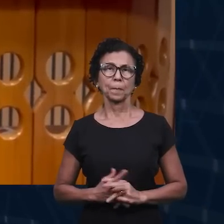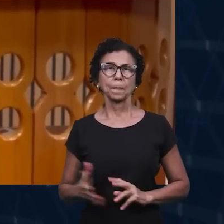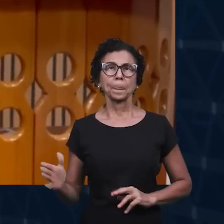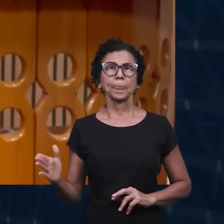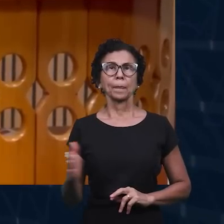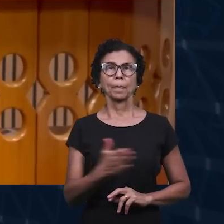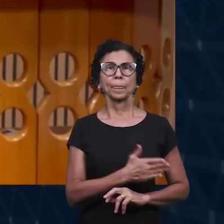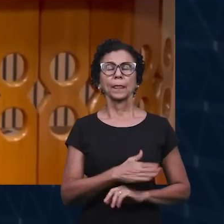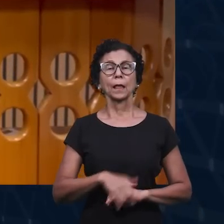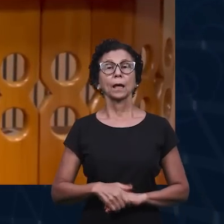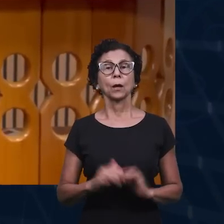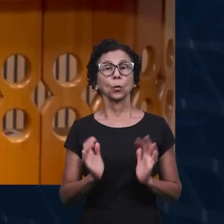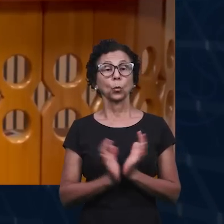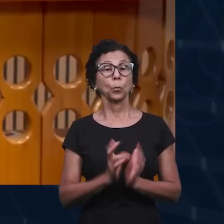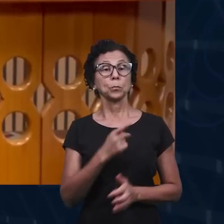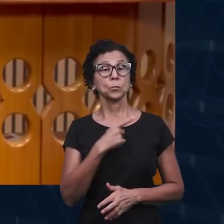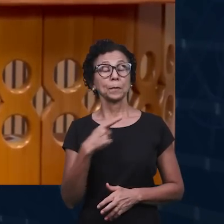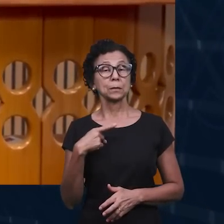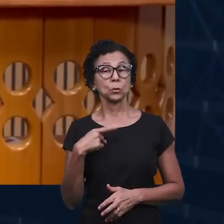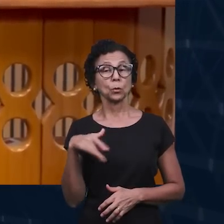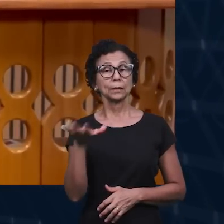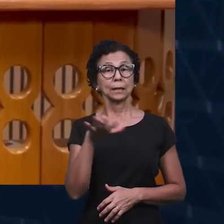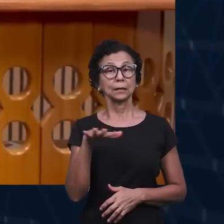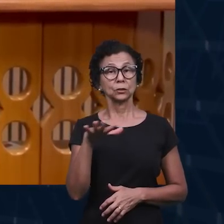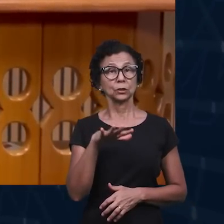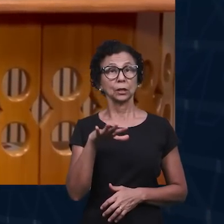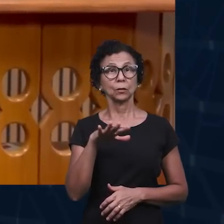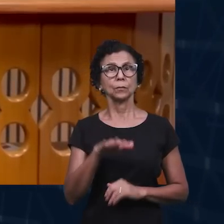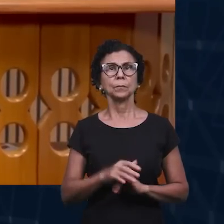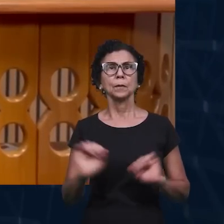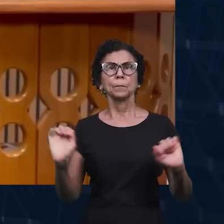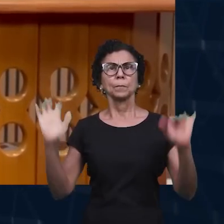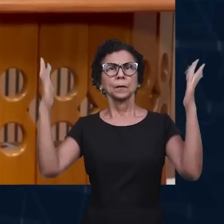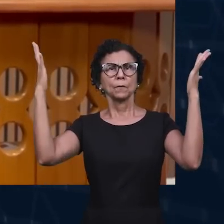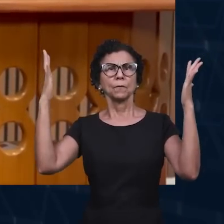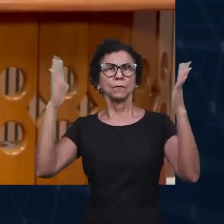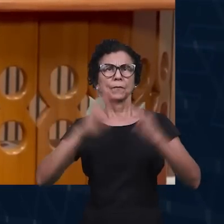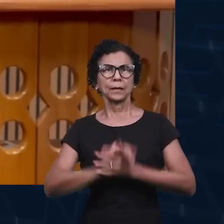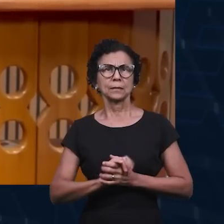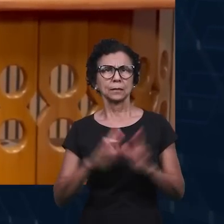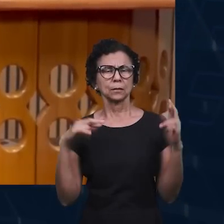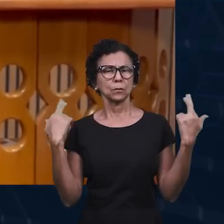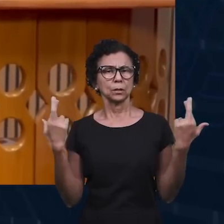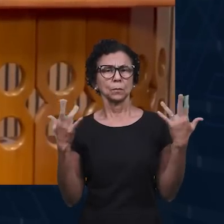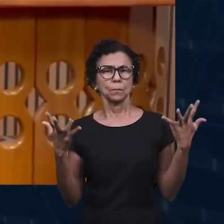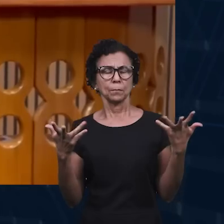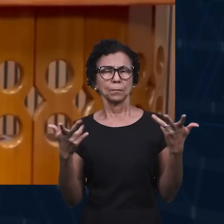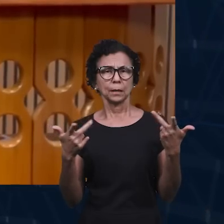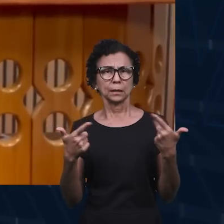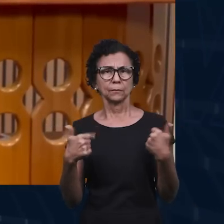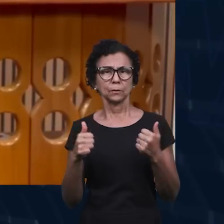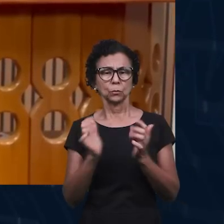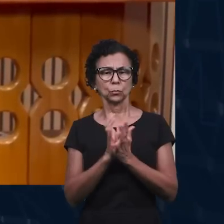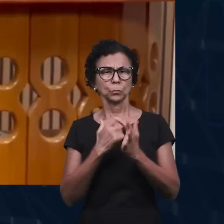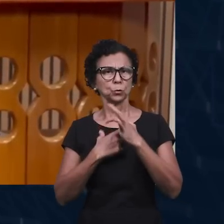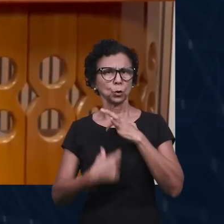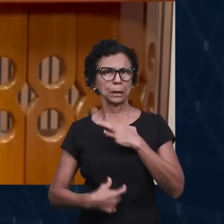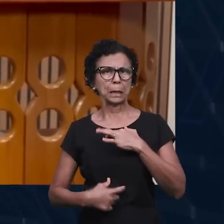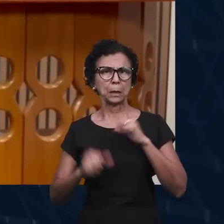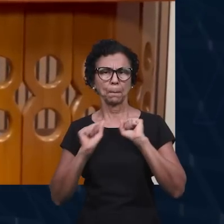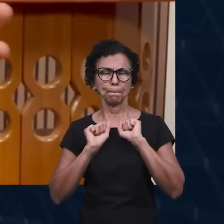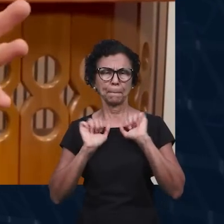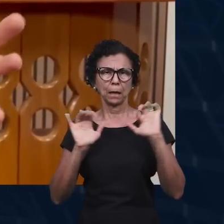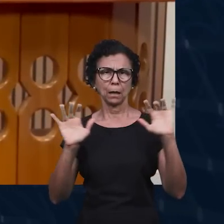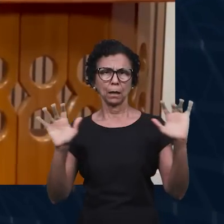aqui hoje em Framingham, os pastores da região de Boston, uma grande festa, uma reunião maravilhosa de obreiros, muitos